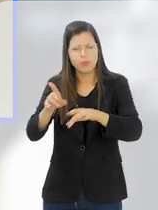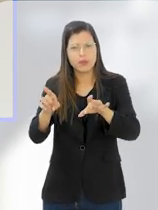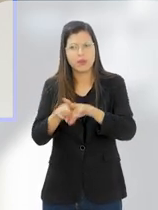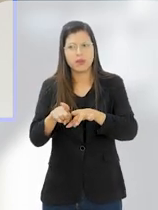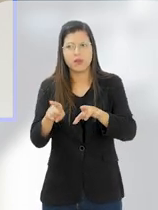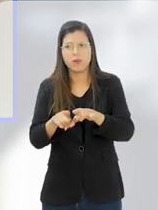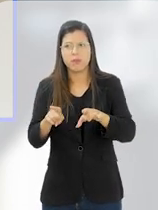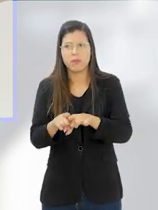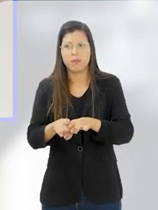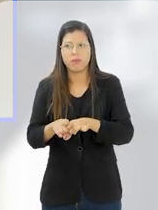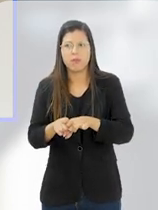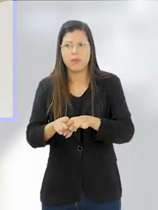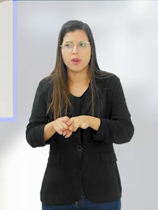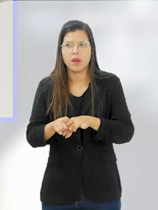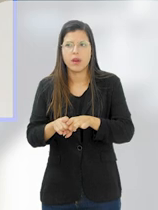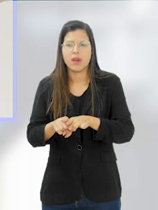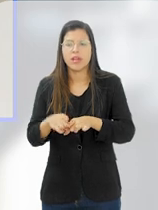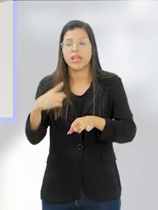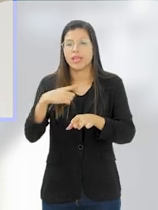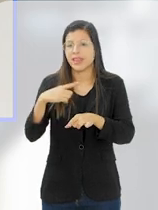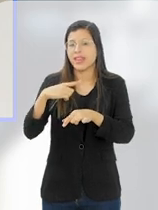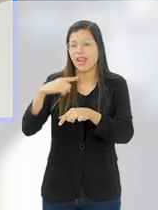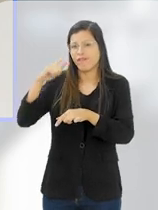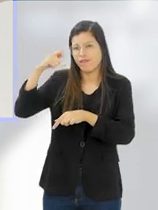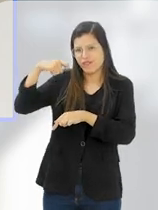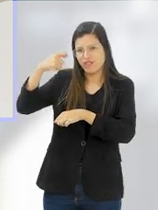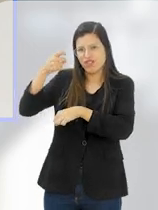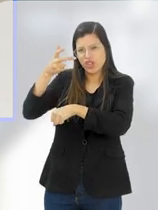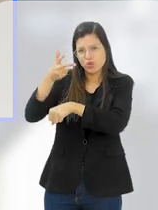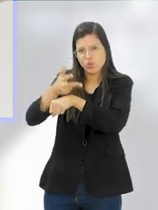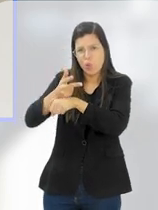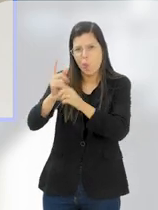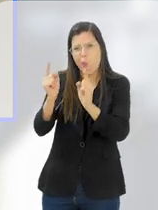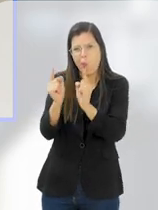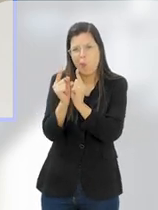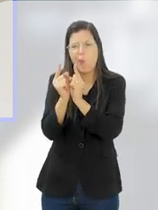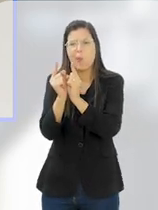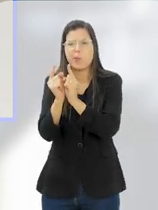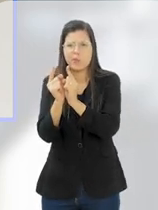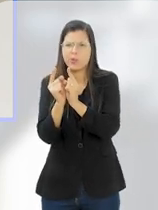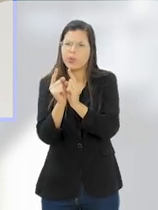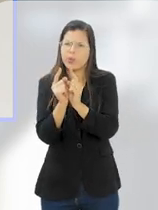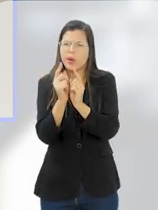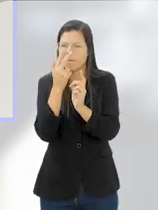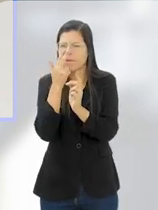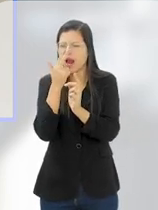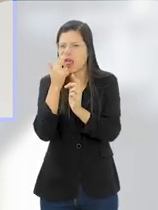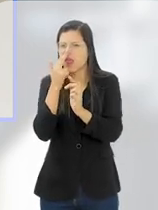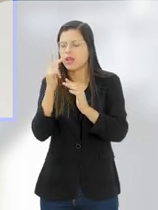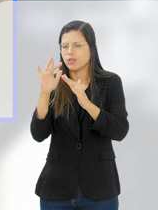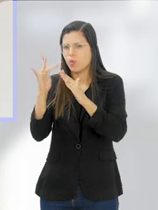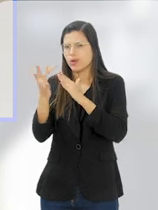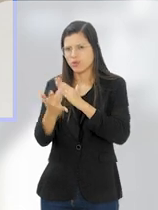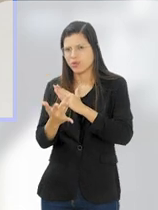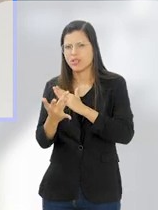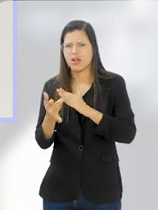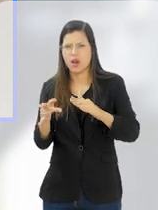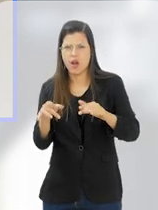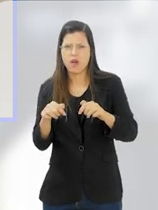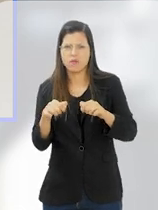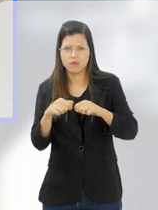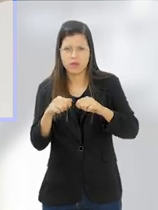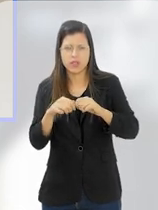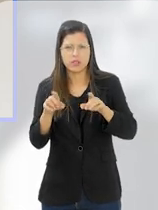também na modalidade shorts, de vídeos curtos, que justamente simula as redes sociais com seus vídeos curtos, que também